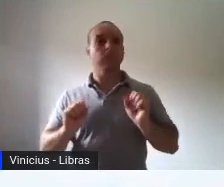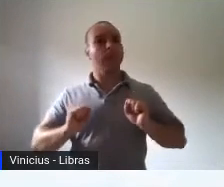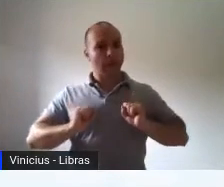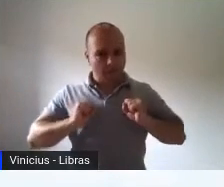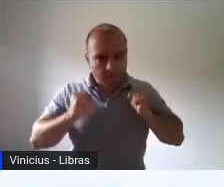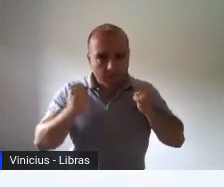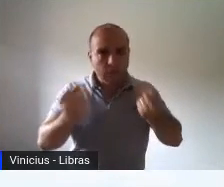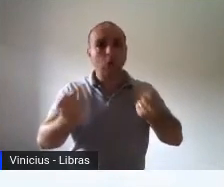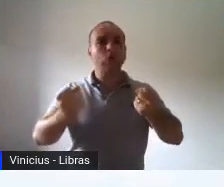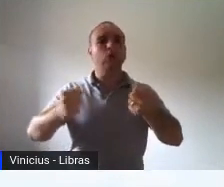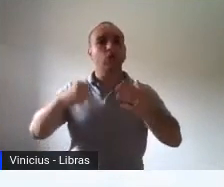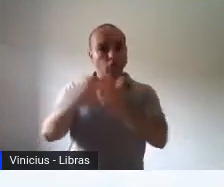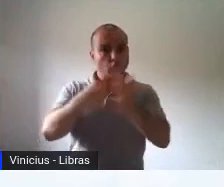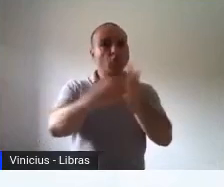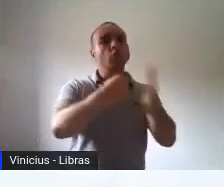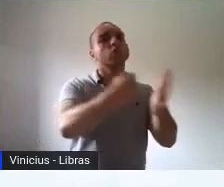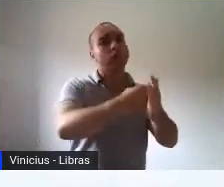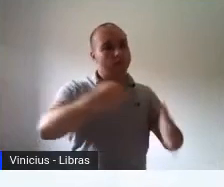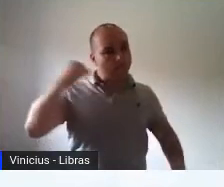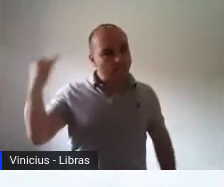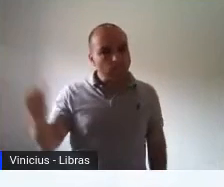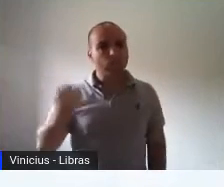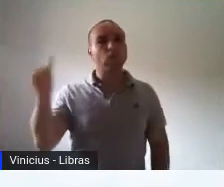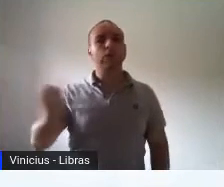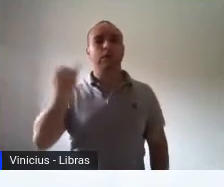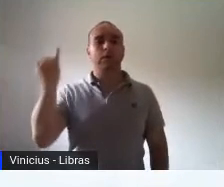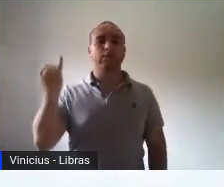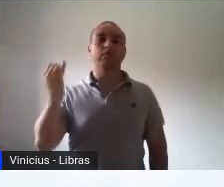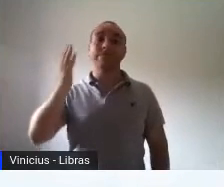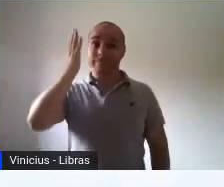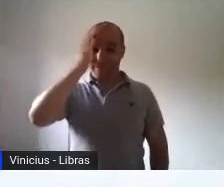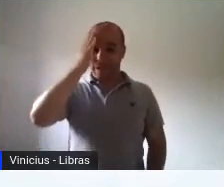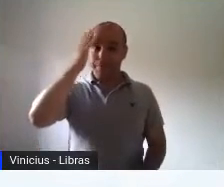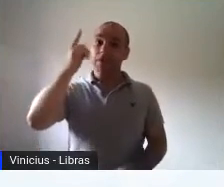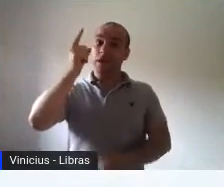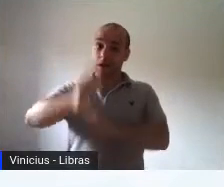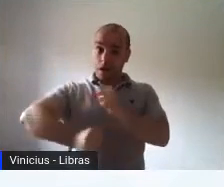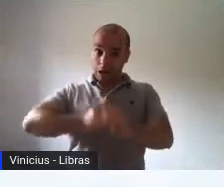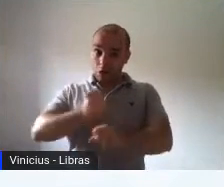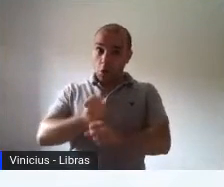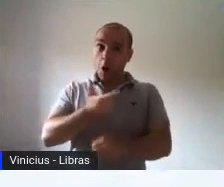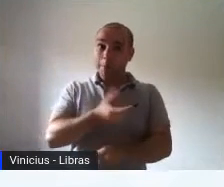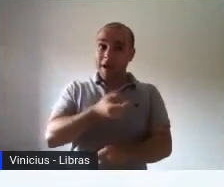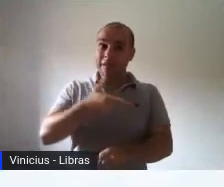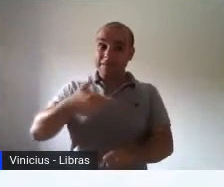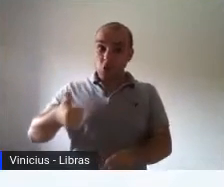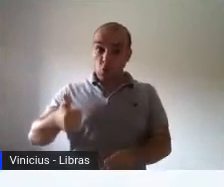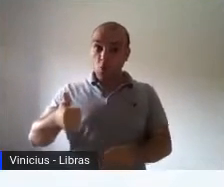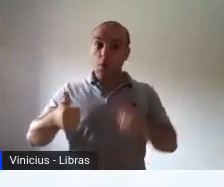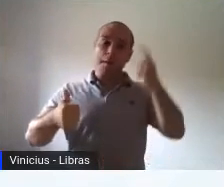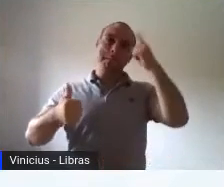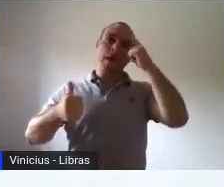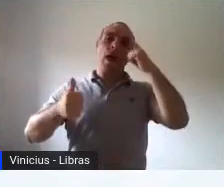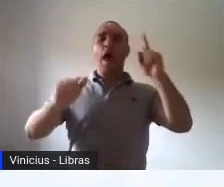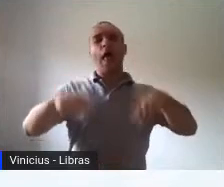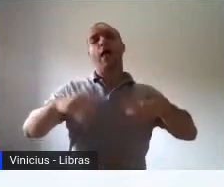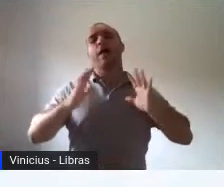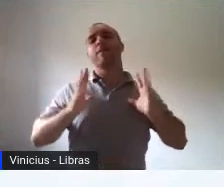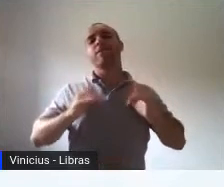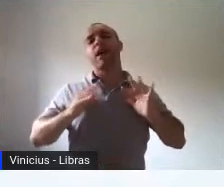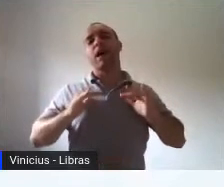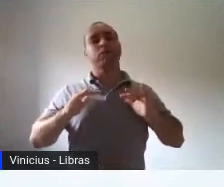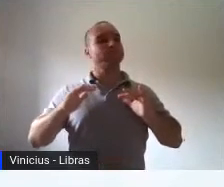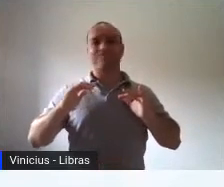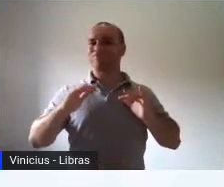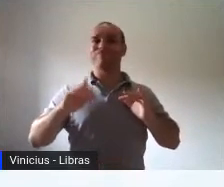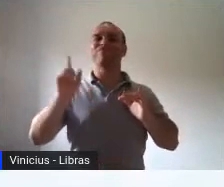que a gente vive no país. Né? É um ano difícil, mas um ano que eu acho que a gente tem que lutar, resistir, se unir, a questão da solidariedade,